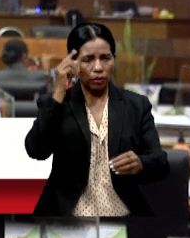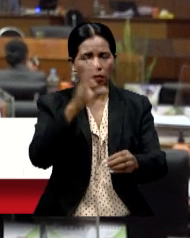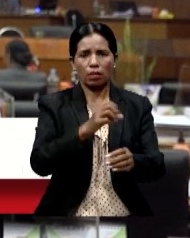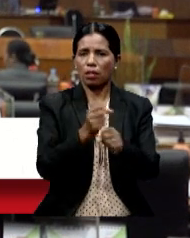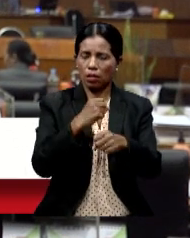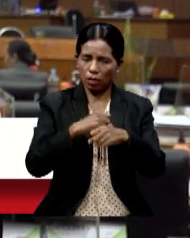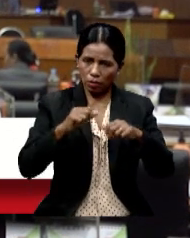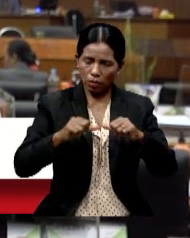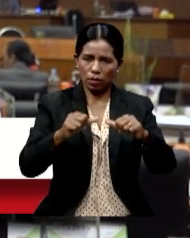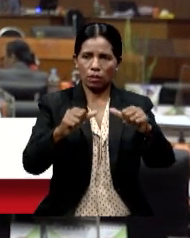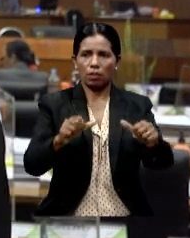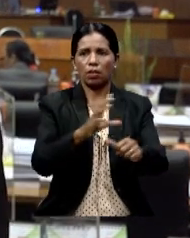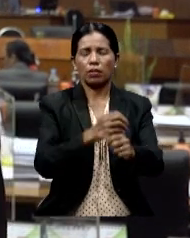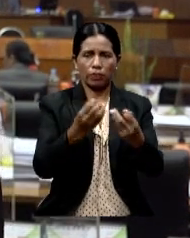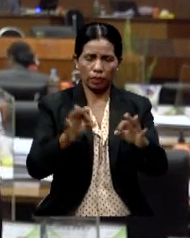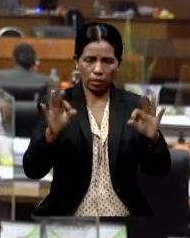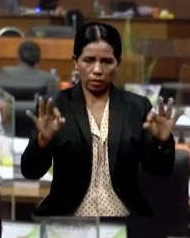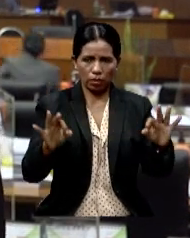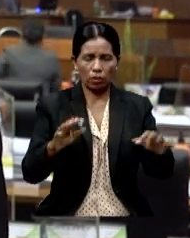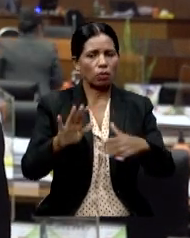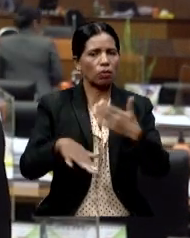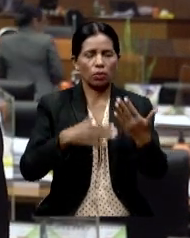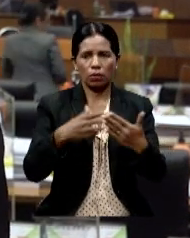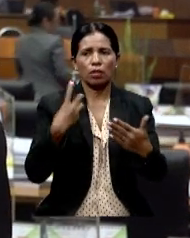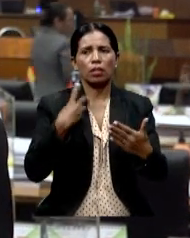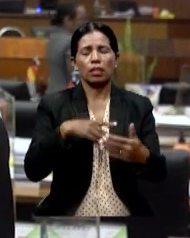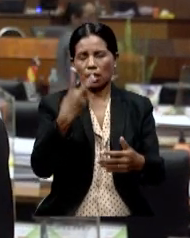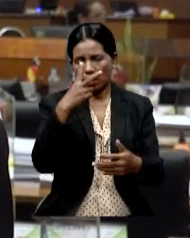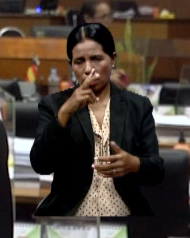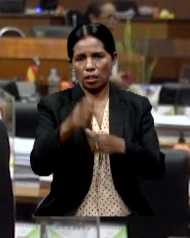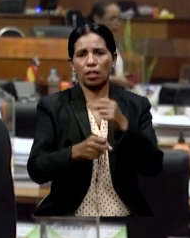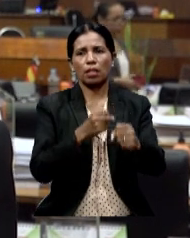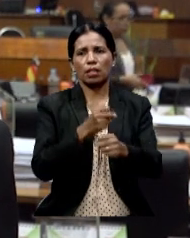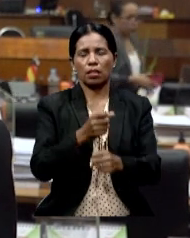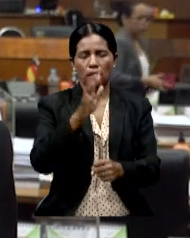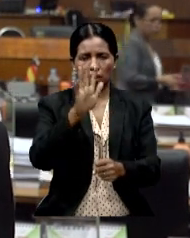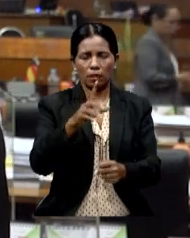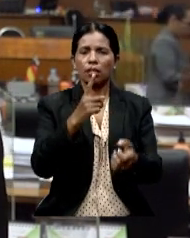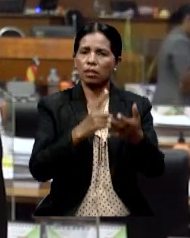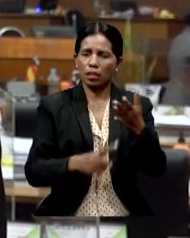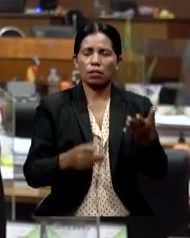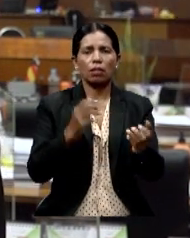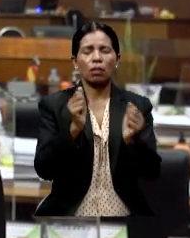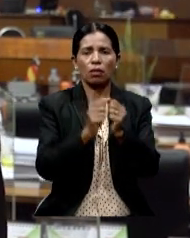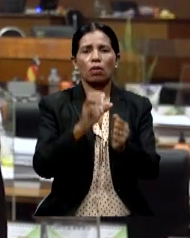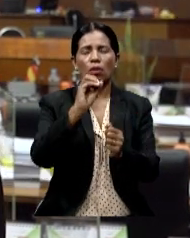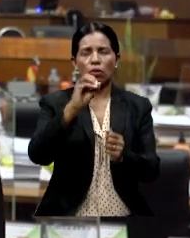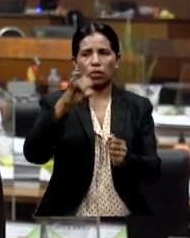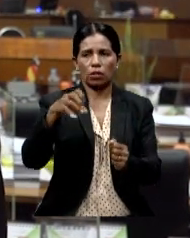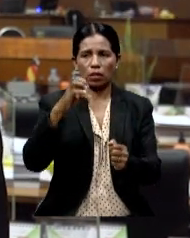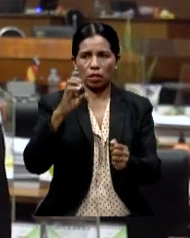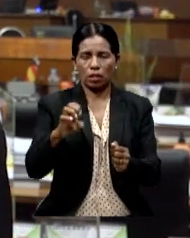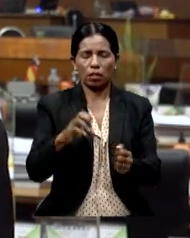Hela e Rato Ramata da Dau, a Bota Toto e assiste, Tina Lima Nenia Laran, saída de manhã, orçamento na